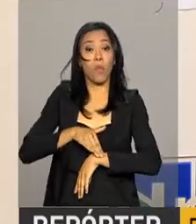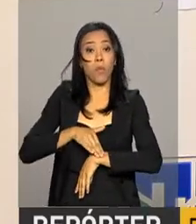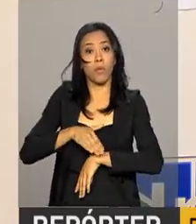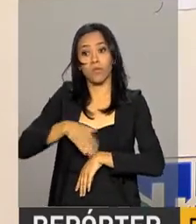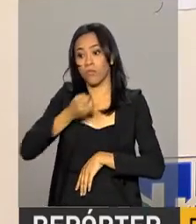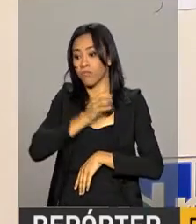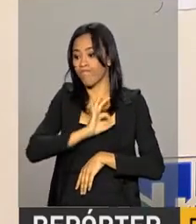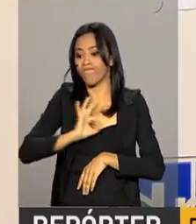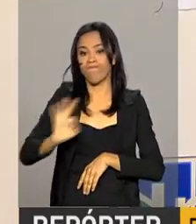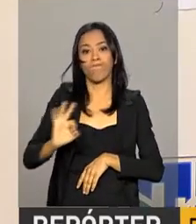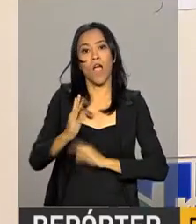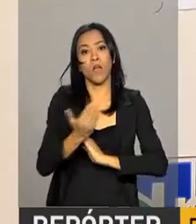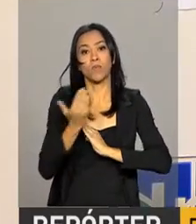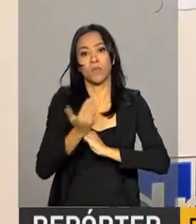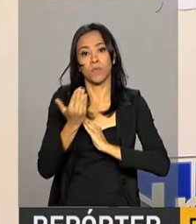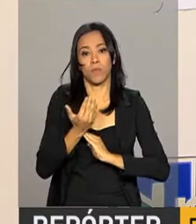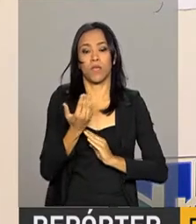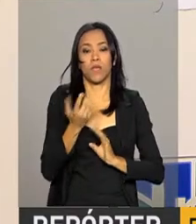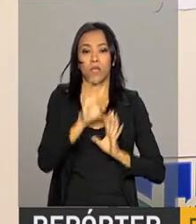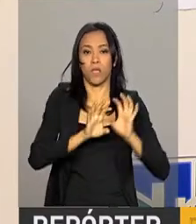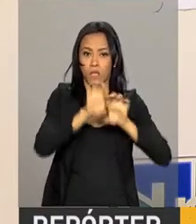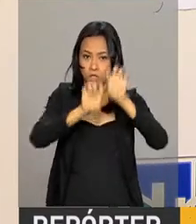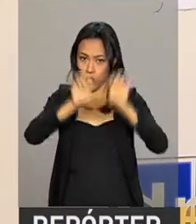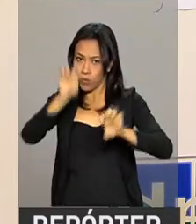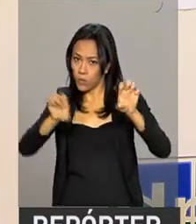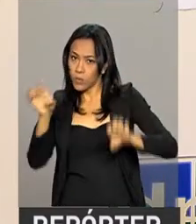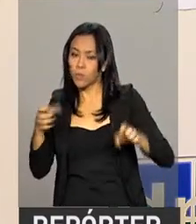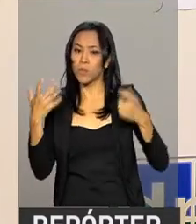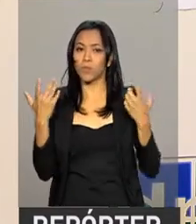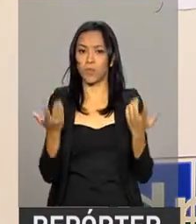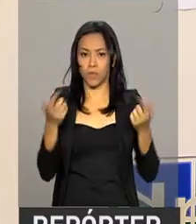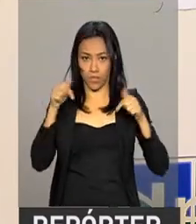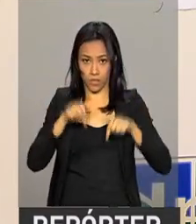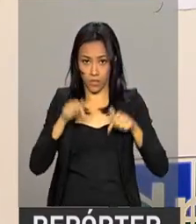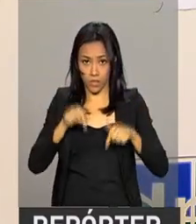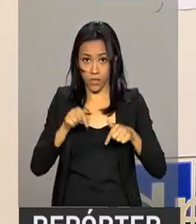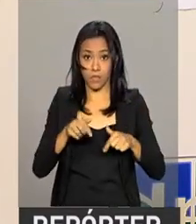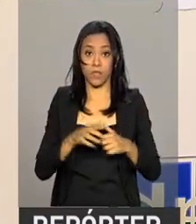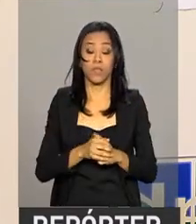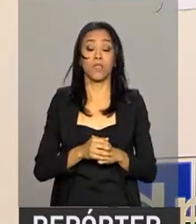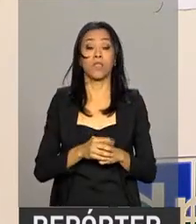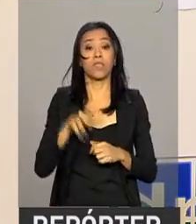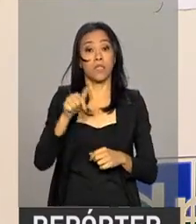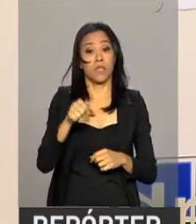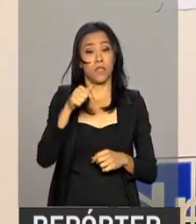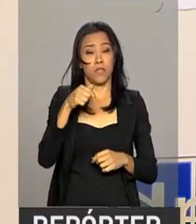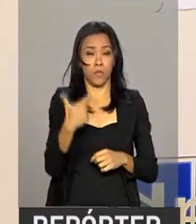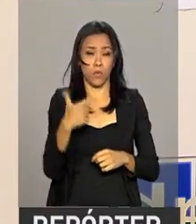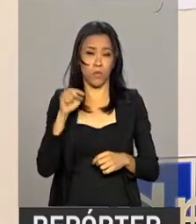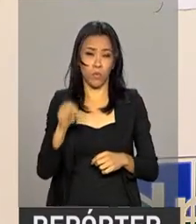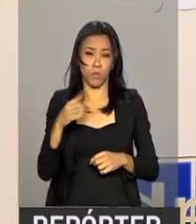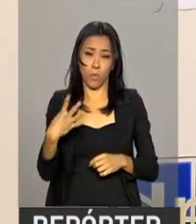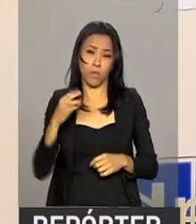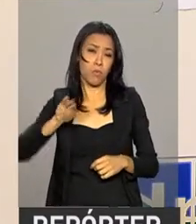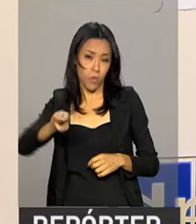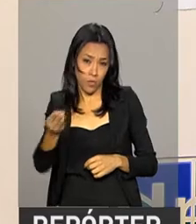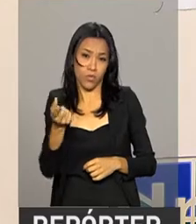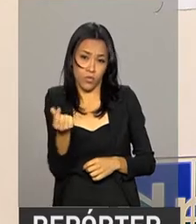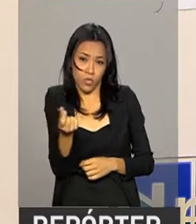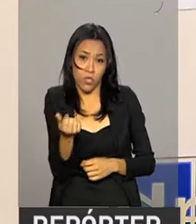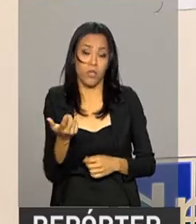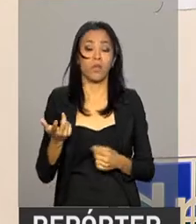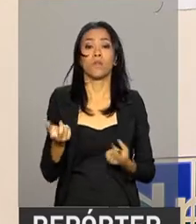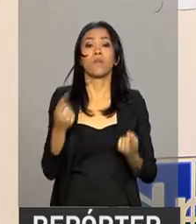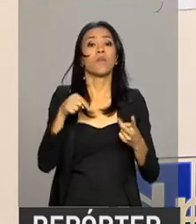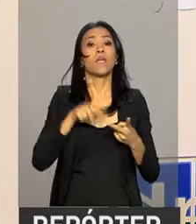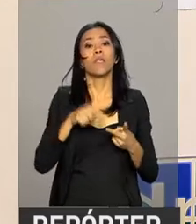auxiliar na infraestrutura, onde a gente vai estar investindo cerca de 2,4 milhões na infraestrutura, né? E essa